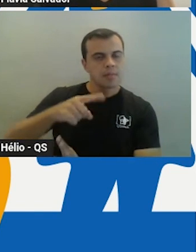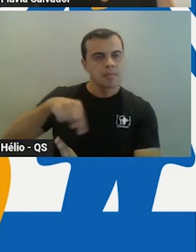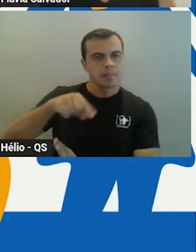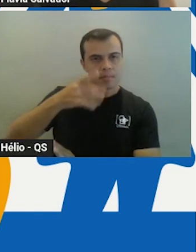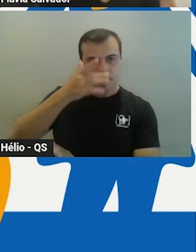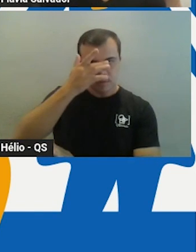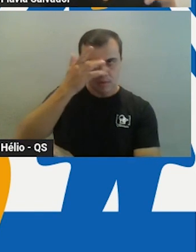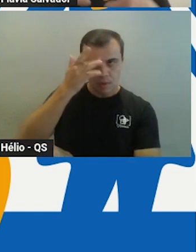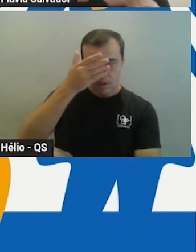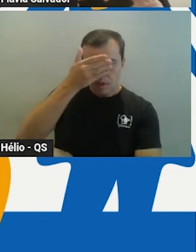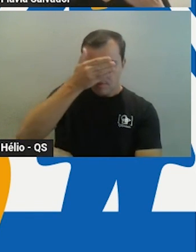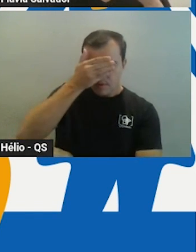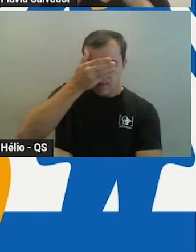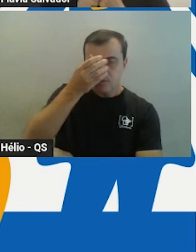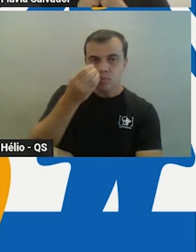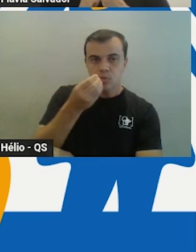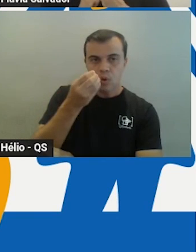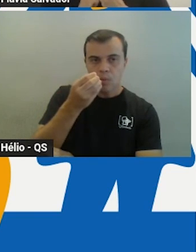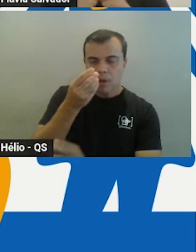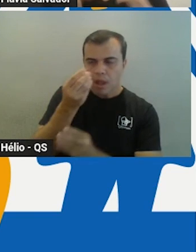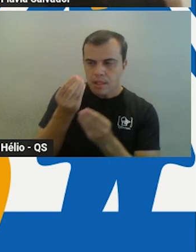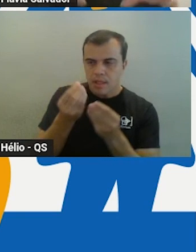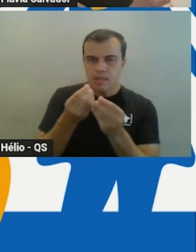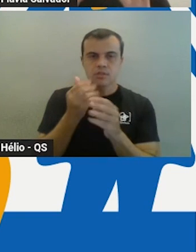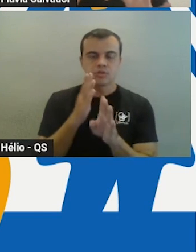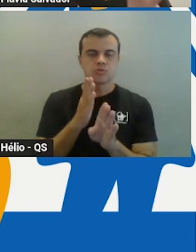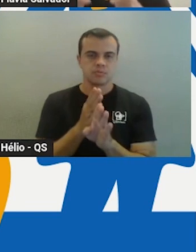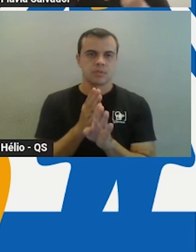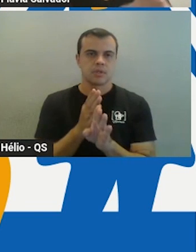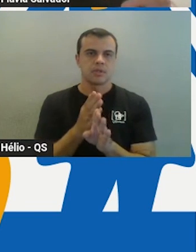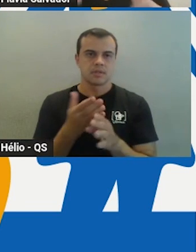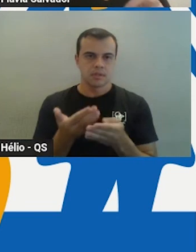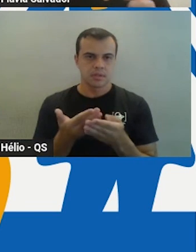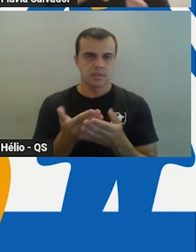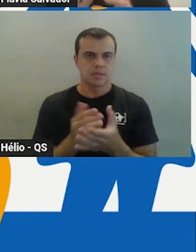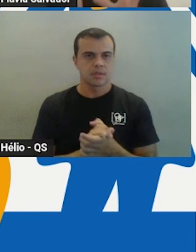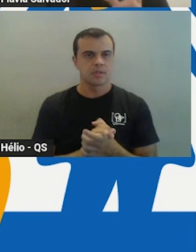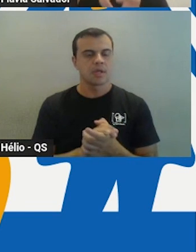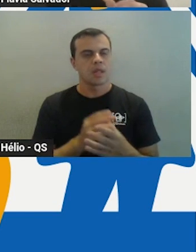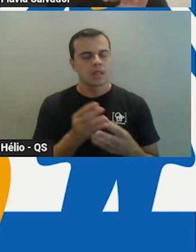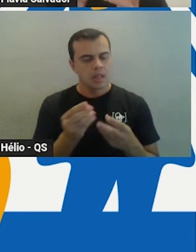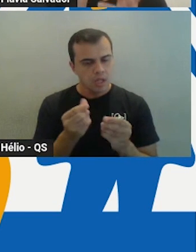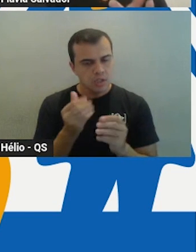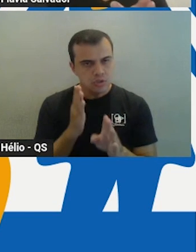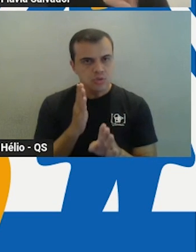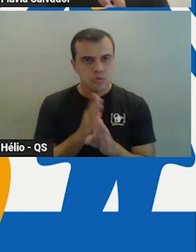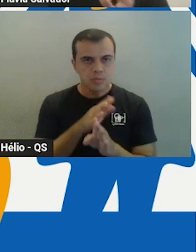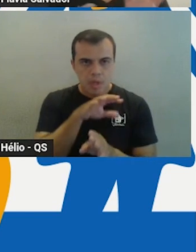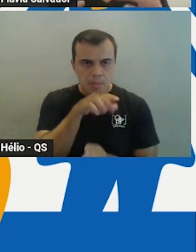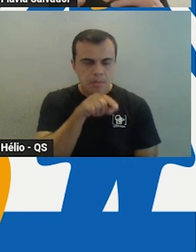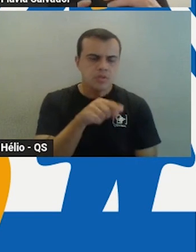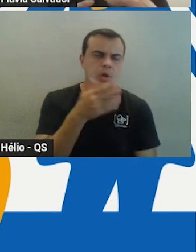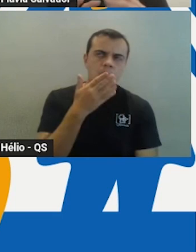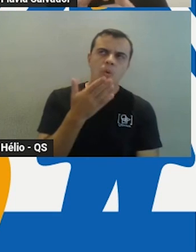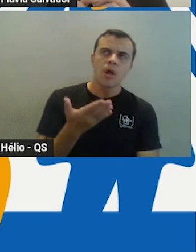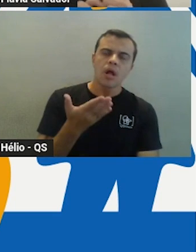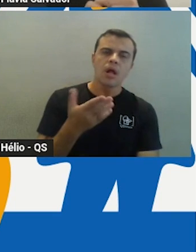olho vendado de como tatear para descobrir. Mas é isso, de tatear e descobrir. Que bichinho é